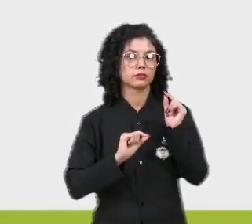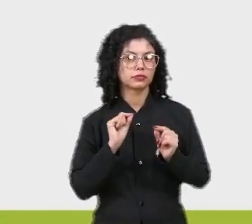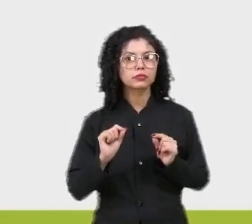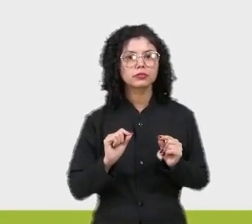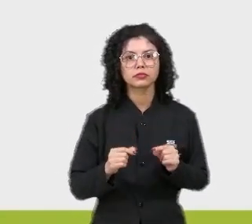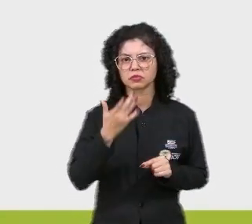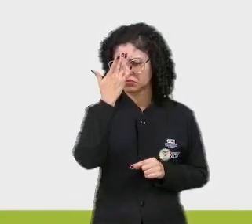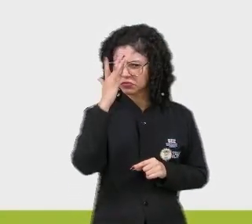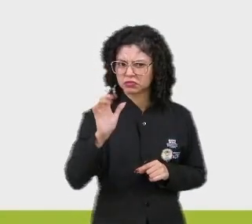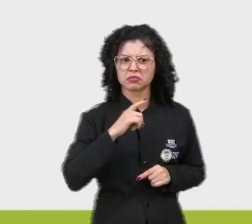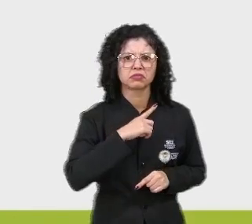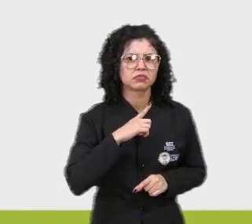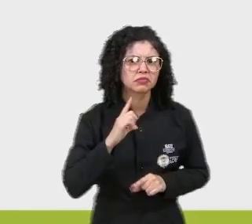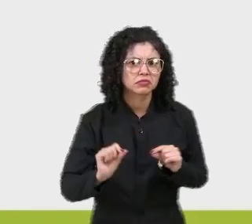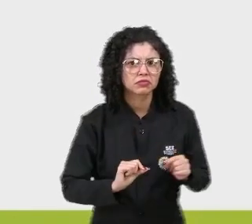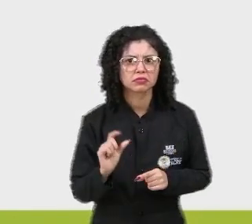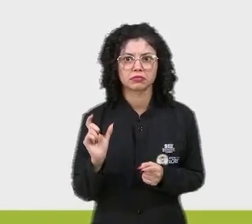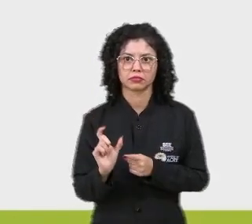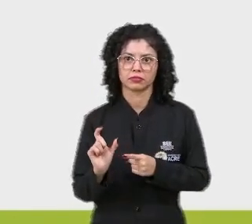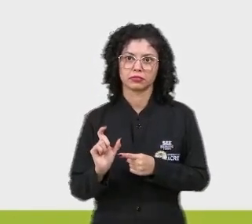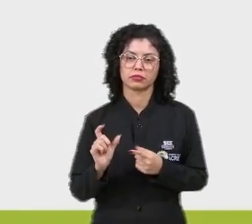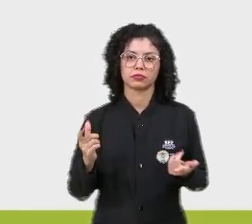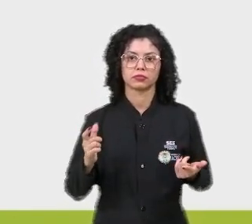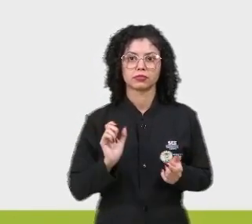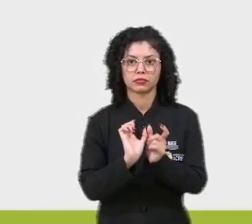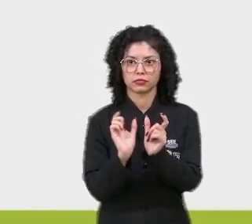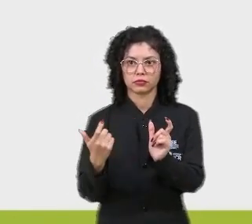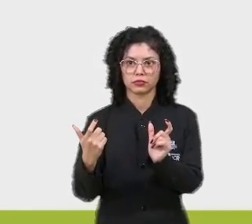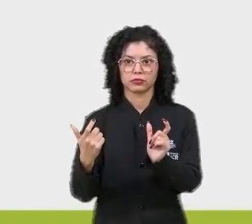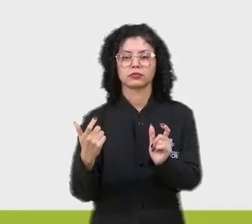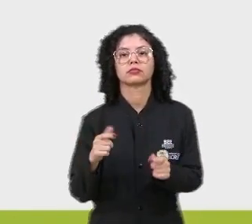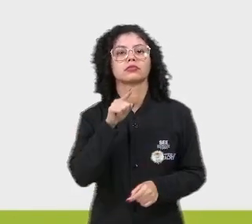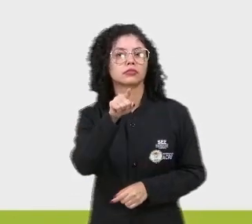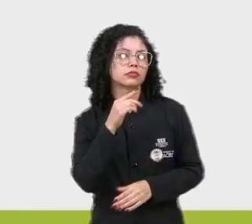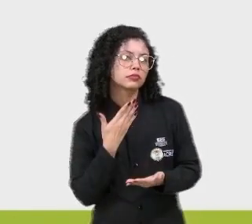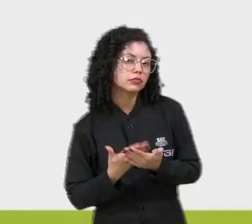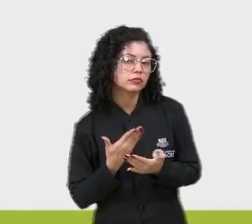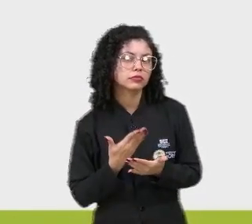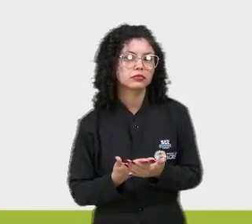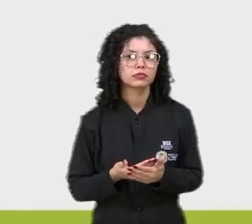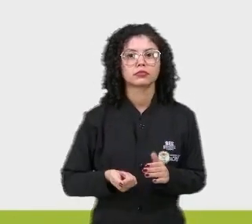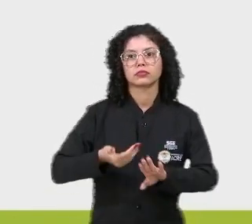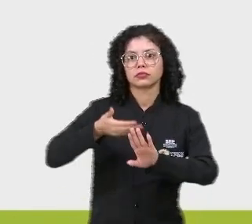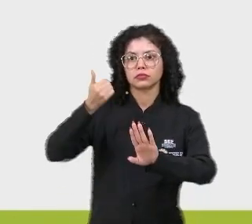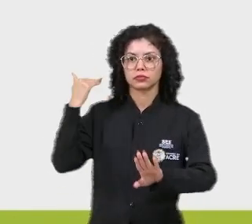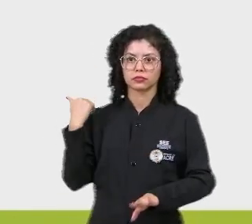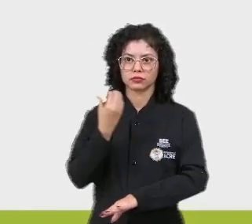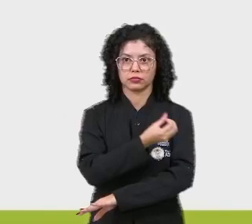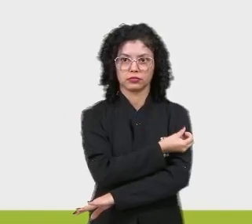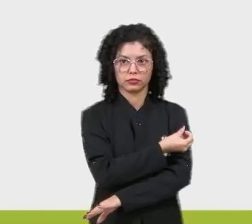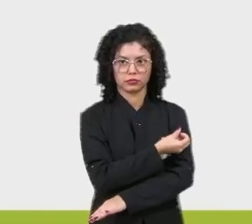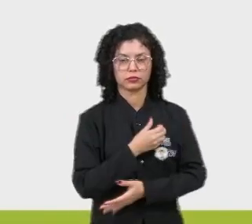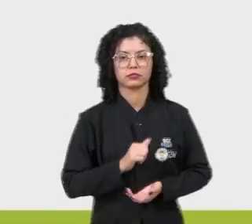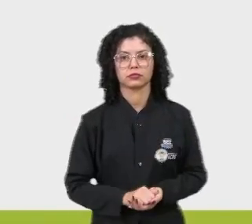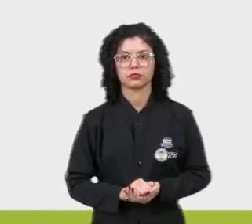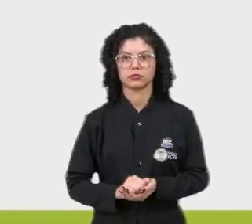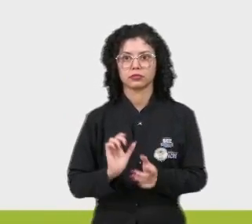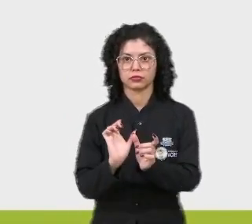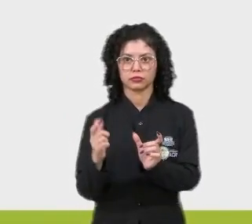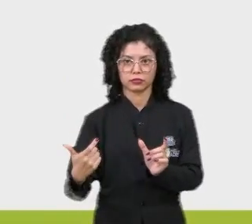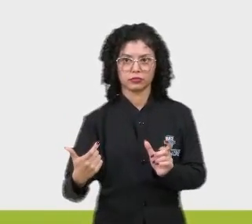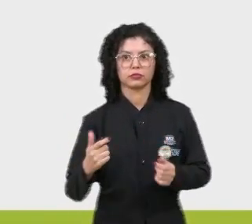Professor nem sabia que existia essa palavra sinônimo né gente Você estuda isso aí desde o sexto ano sinônimos e